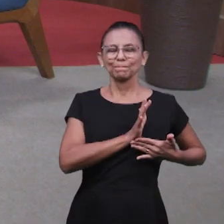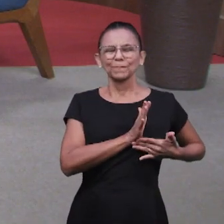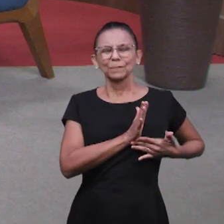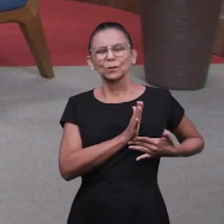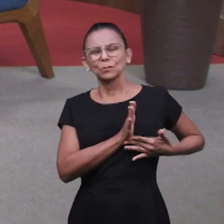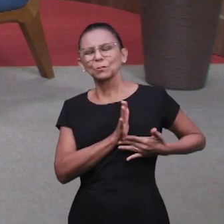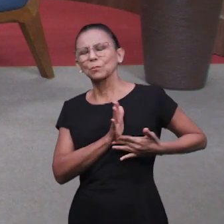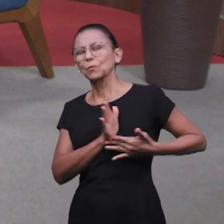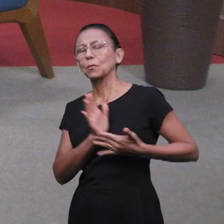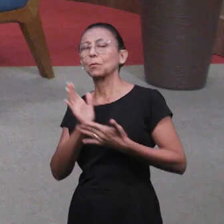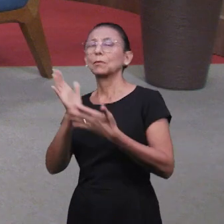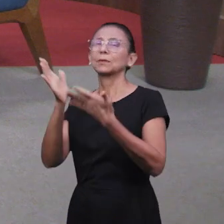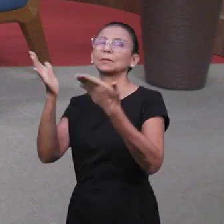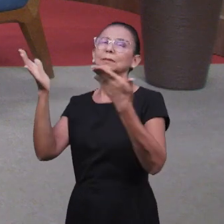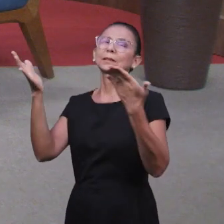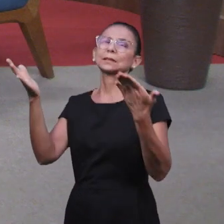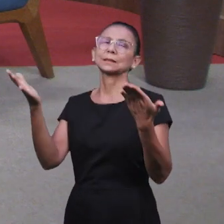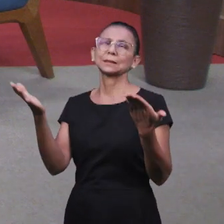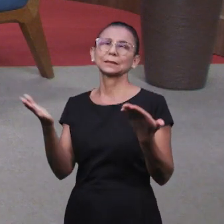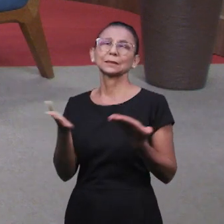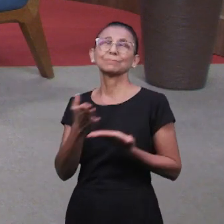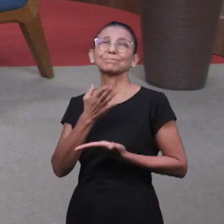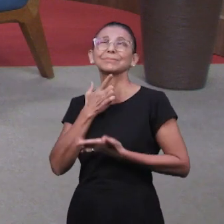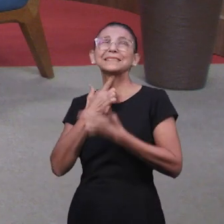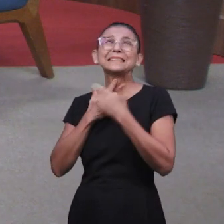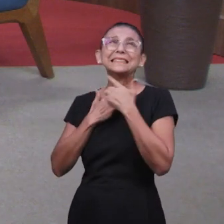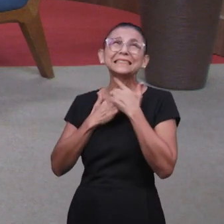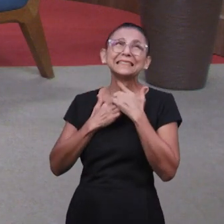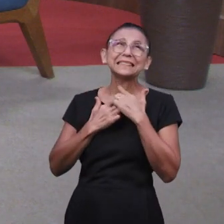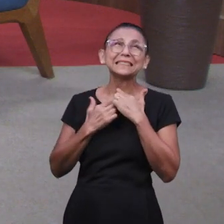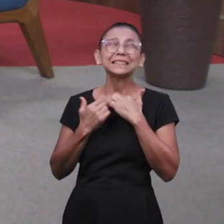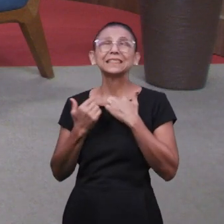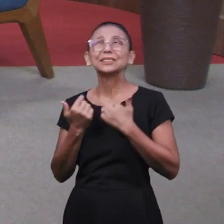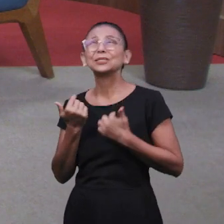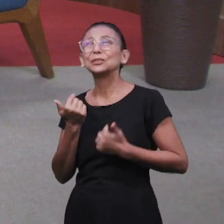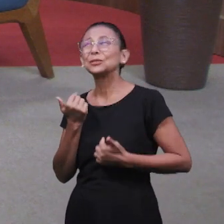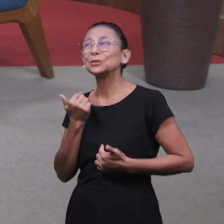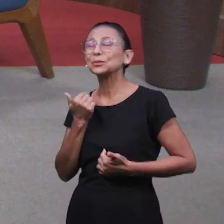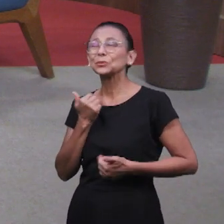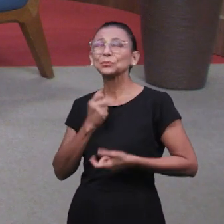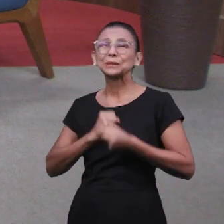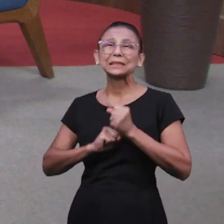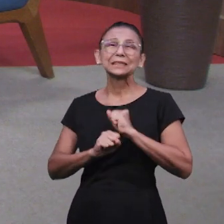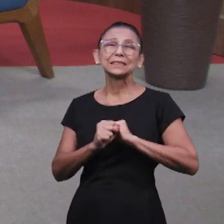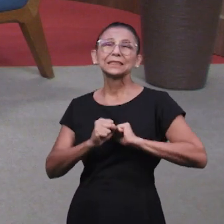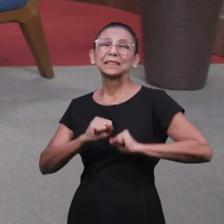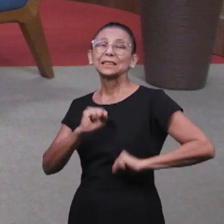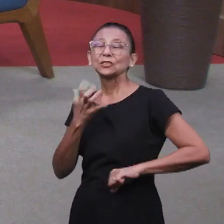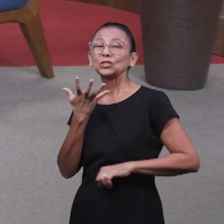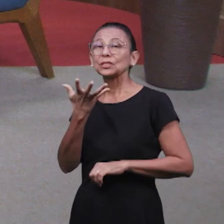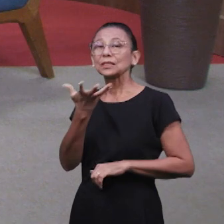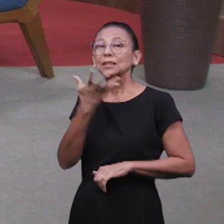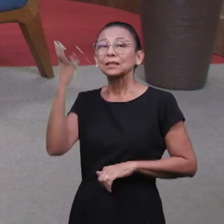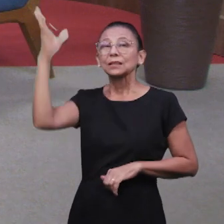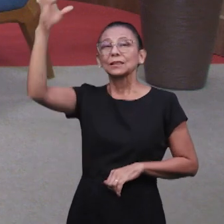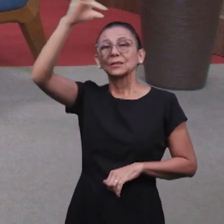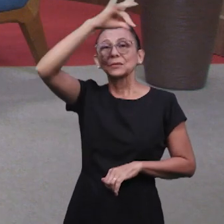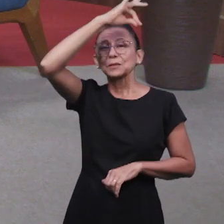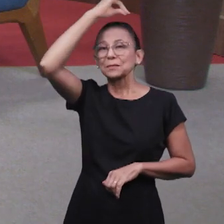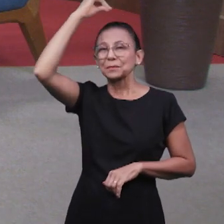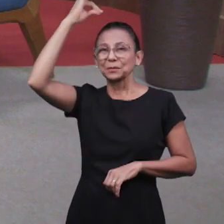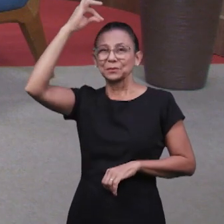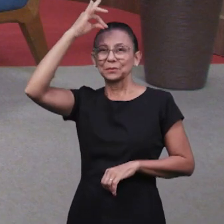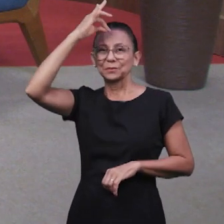um desejo profundo, né? É uma sede. Isso. Sede. De ter esse azeite,